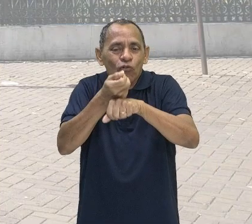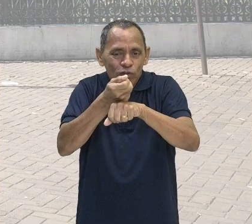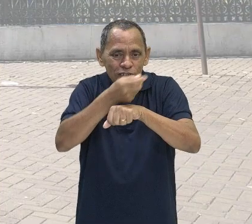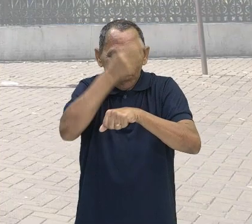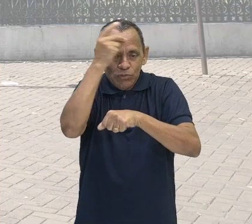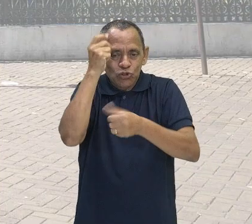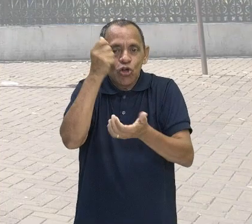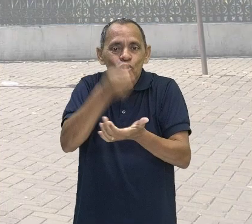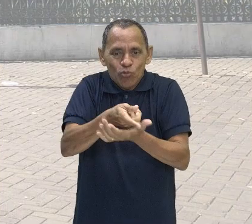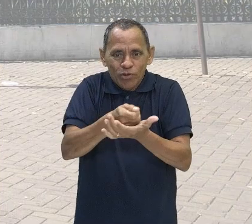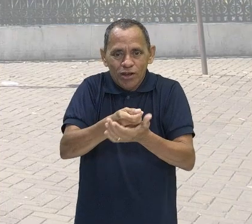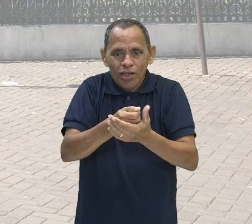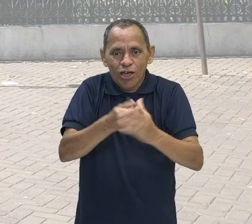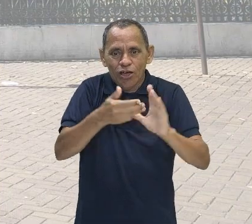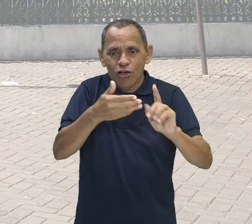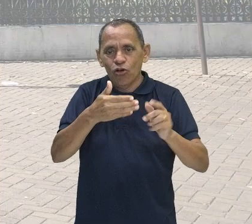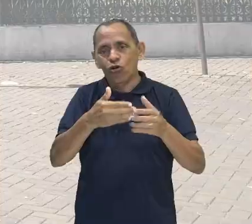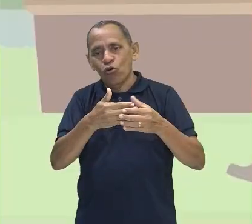peixe. Acompanhem.